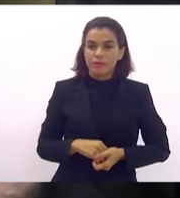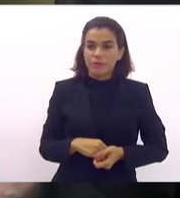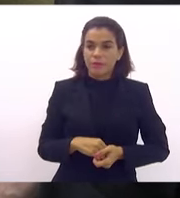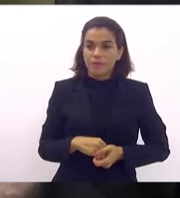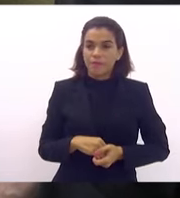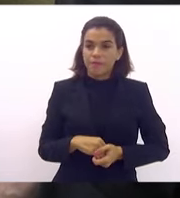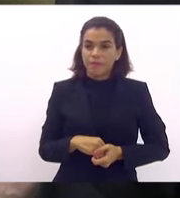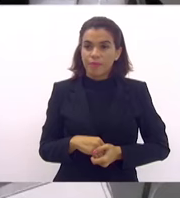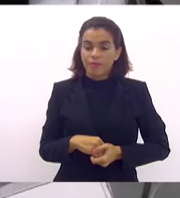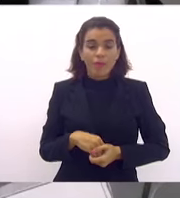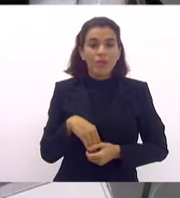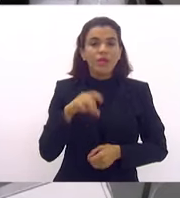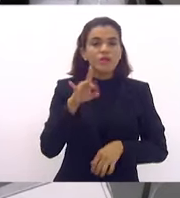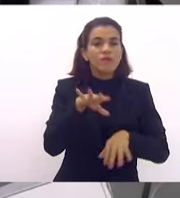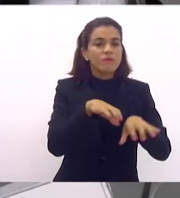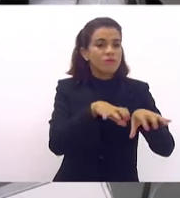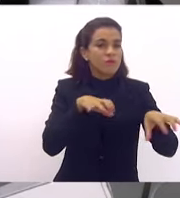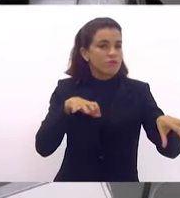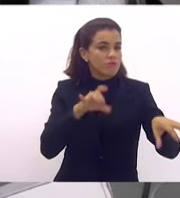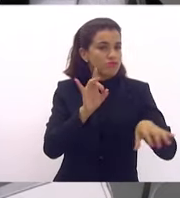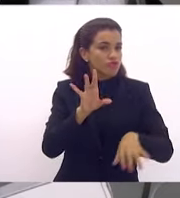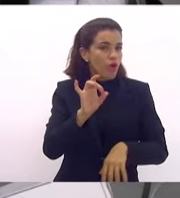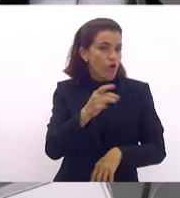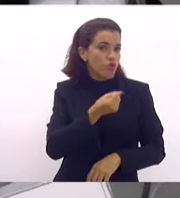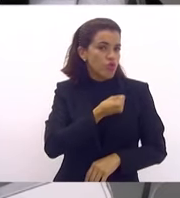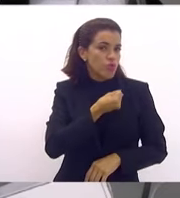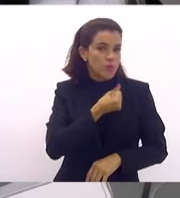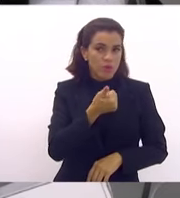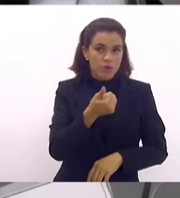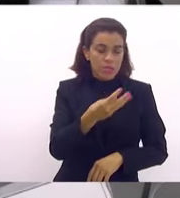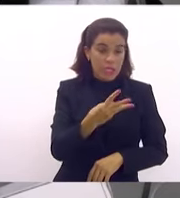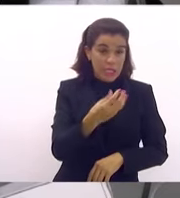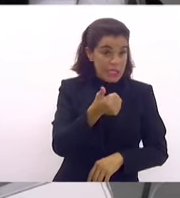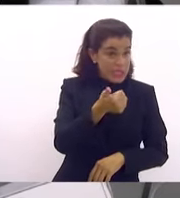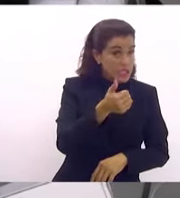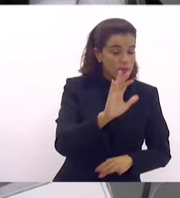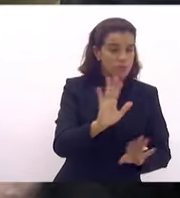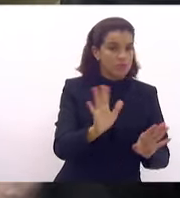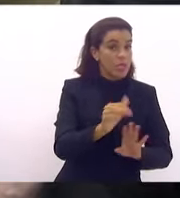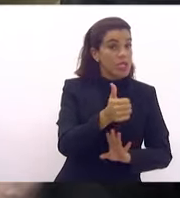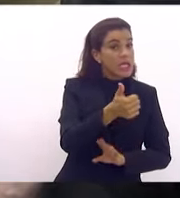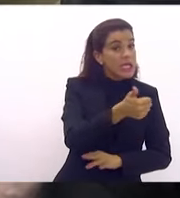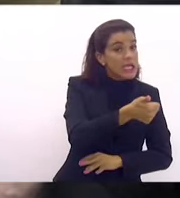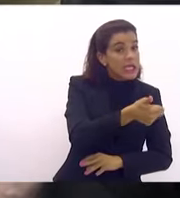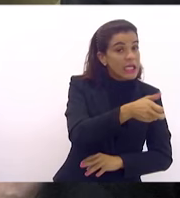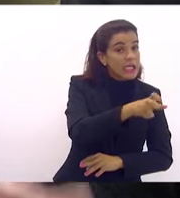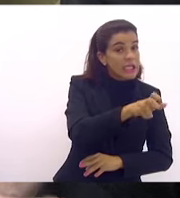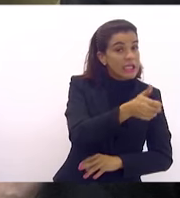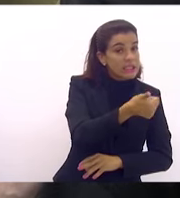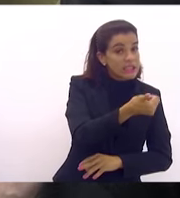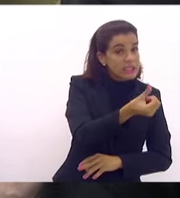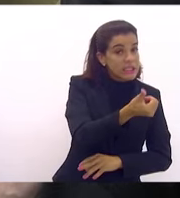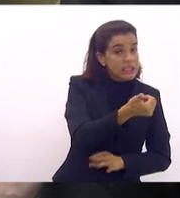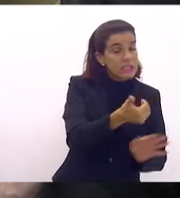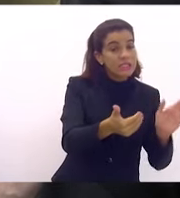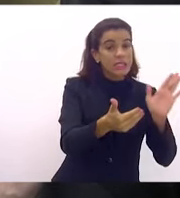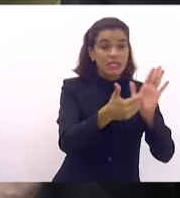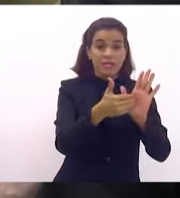Excelência está divergindo somente sobre a emenda de número 13, né? Não, 13, não, de 15 a... De 16